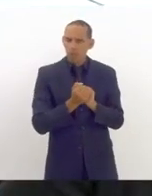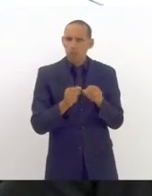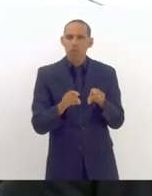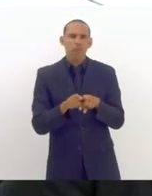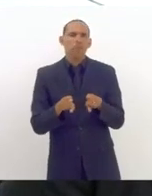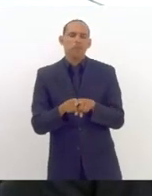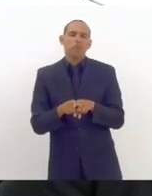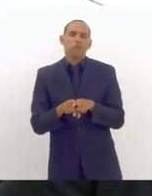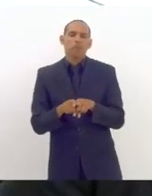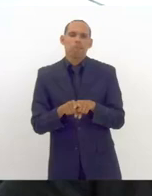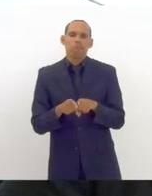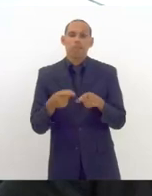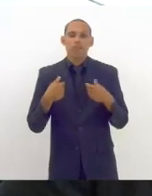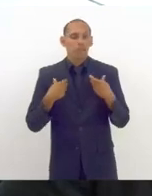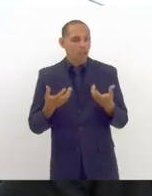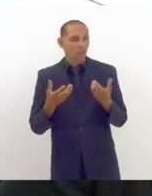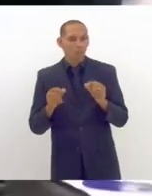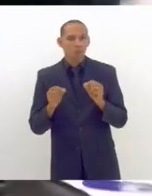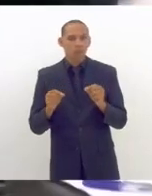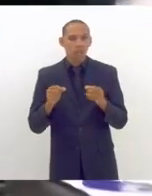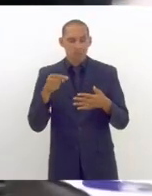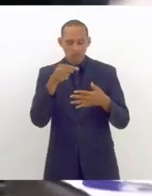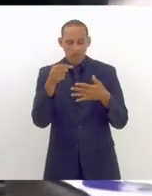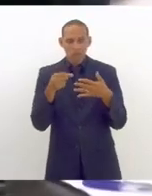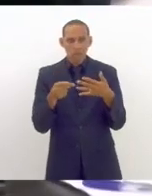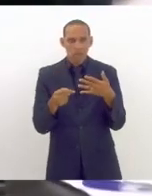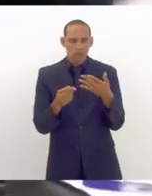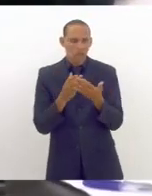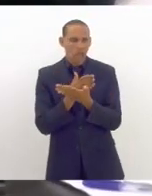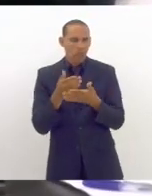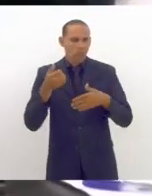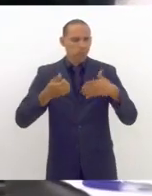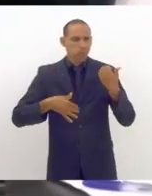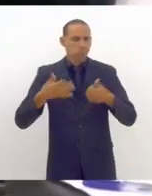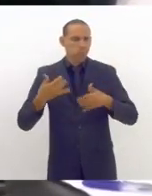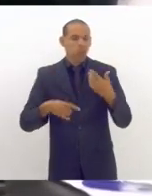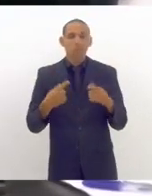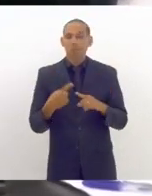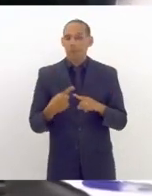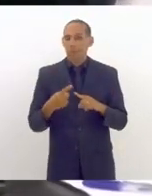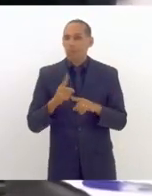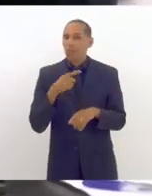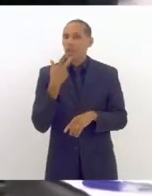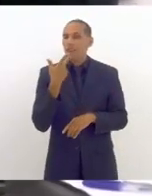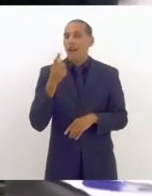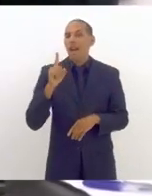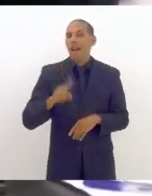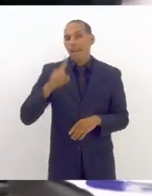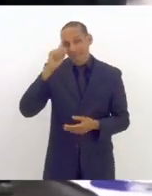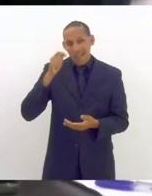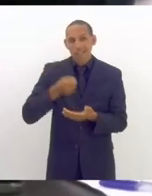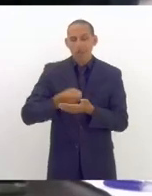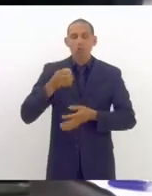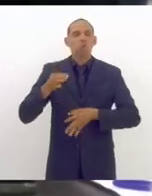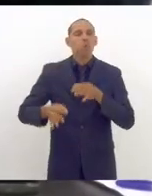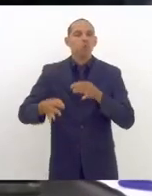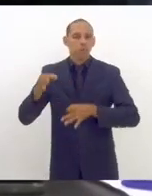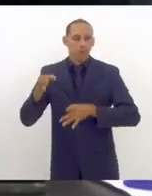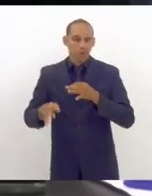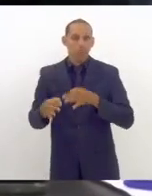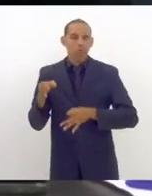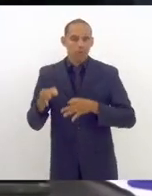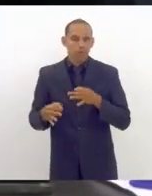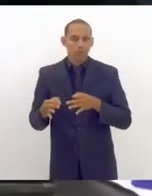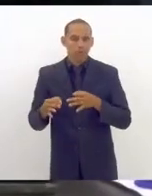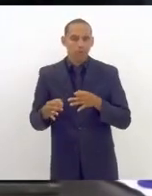então só quero encaminhar aqui algumas questões porque nós estamos falando de uma decisão judicial que